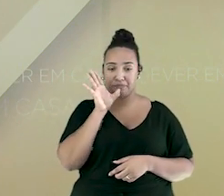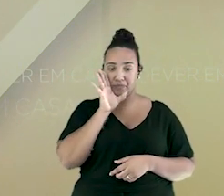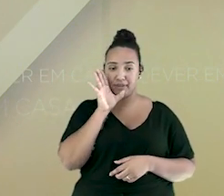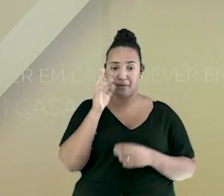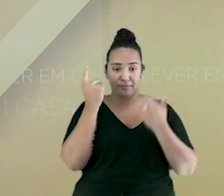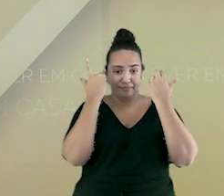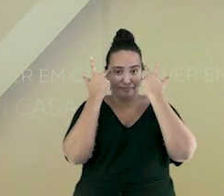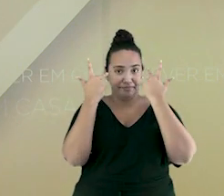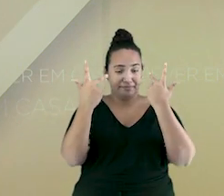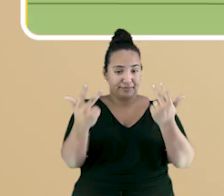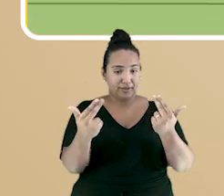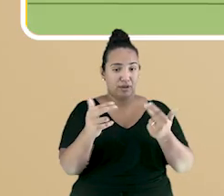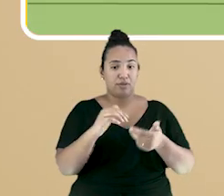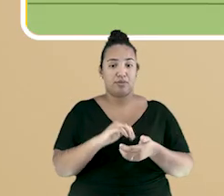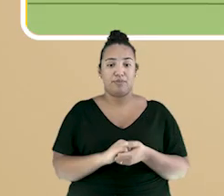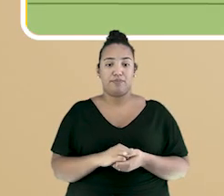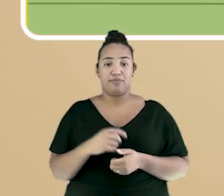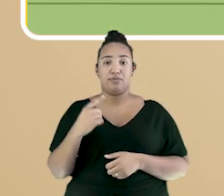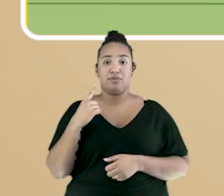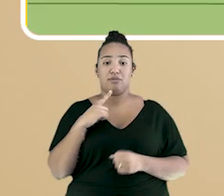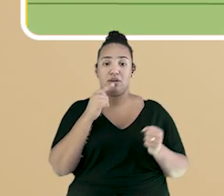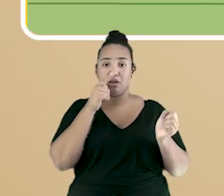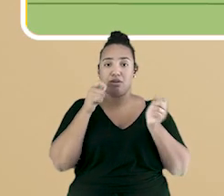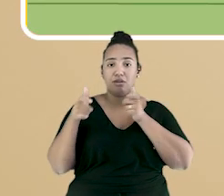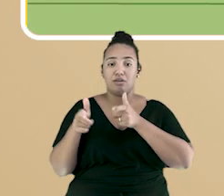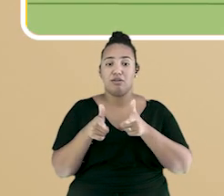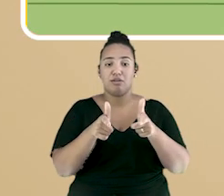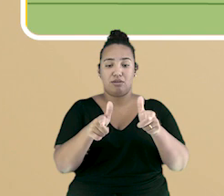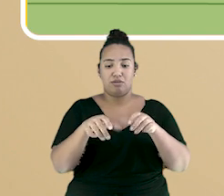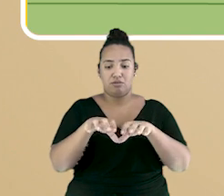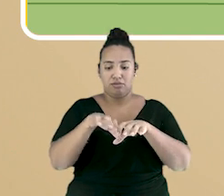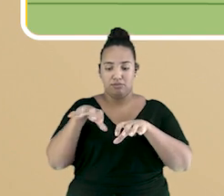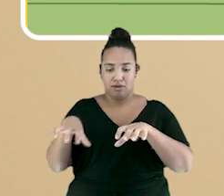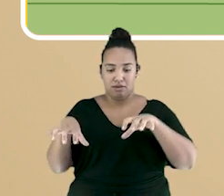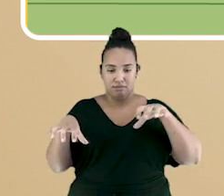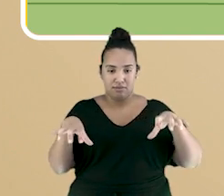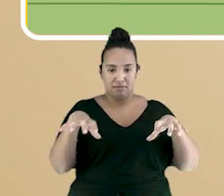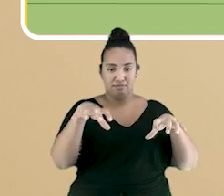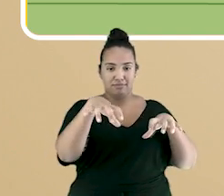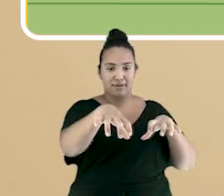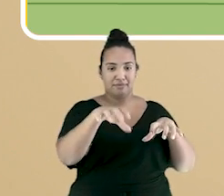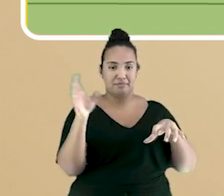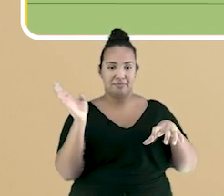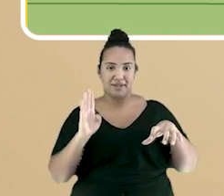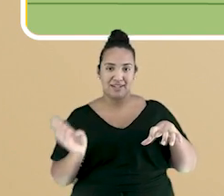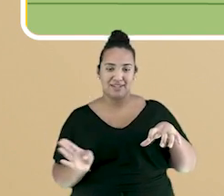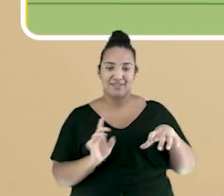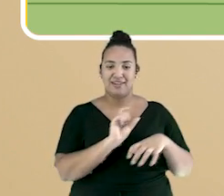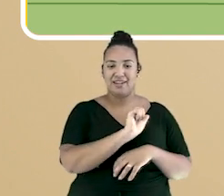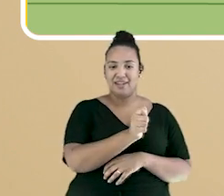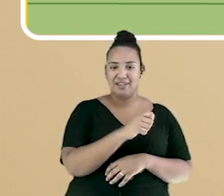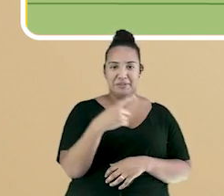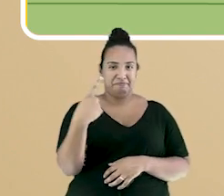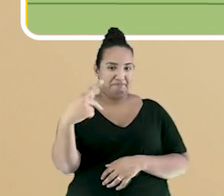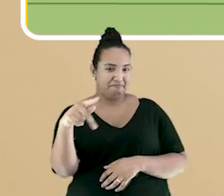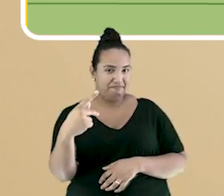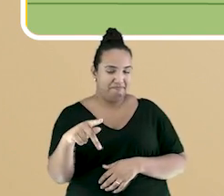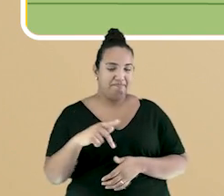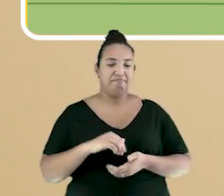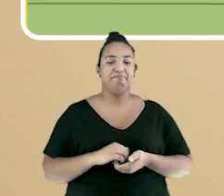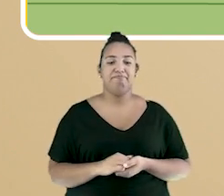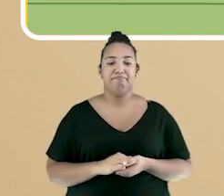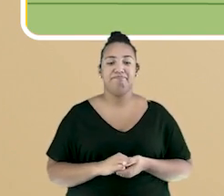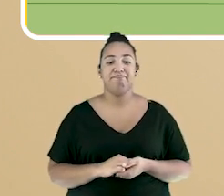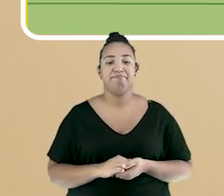exemplo de fronteira natural. Um rio é que separa os três países. O próximo